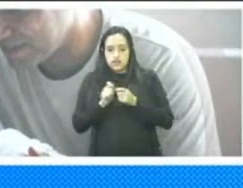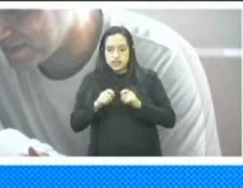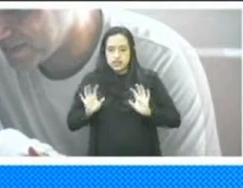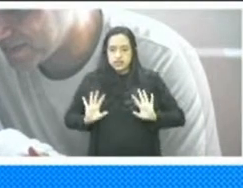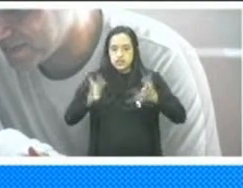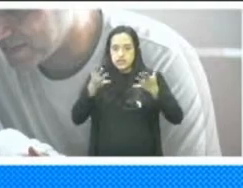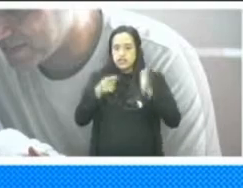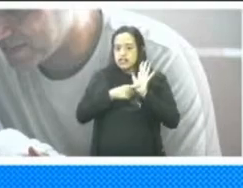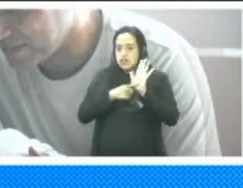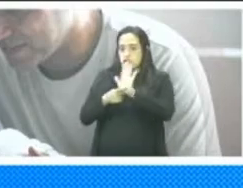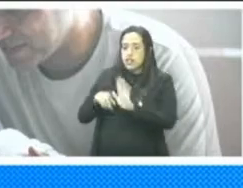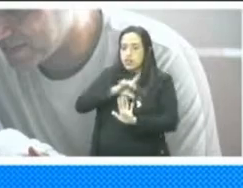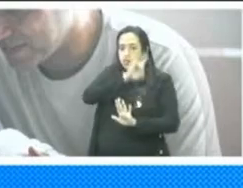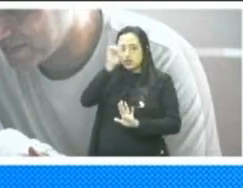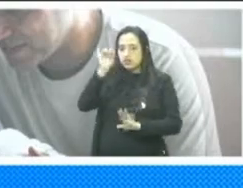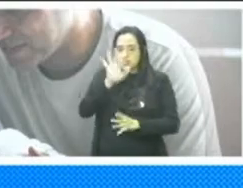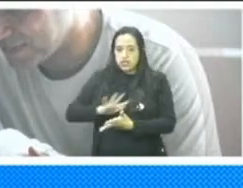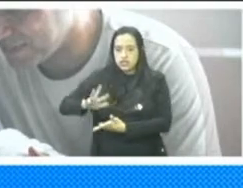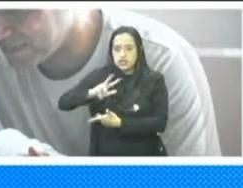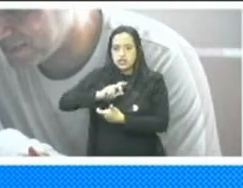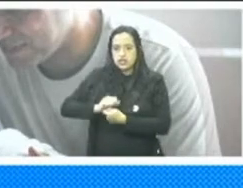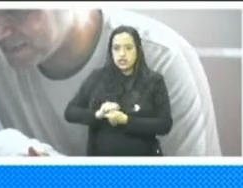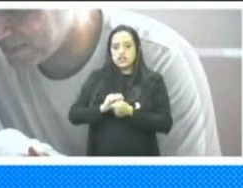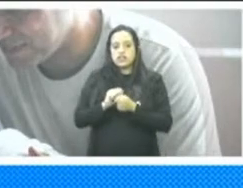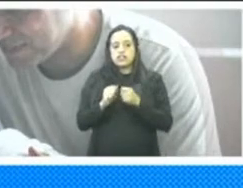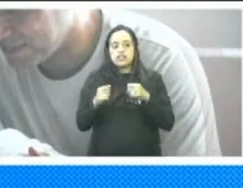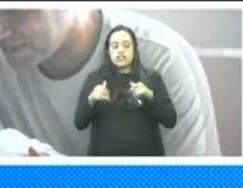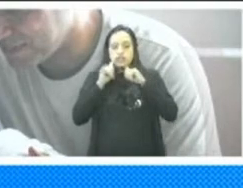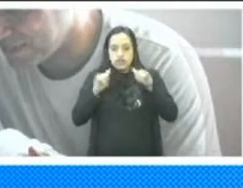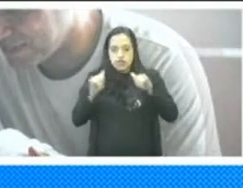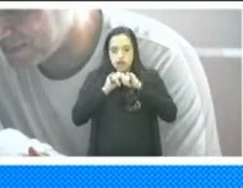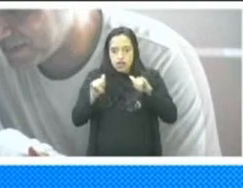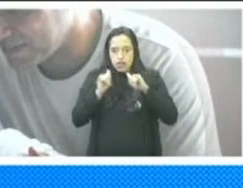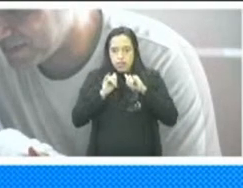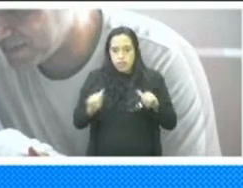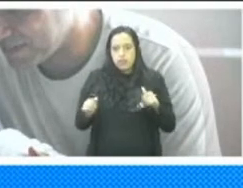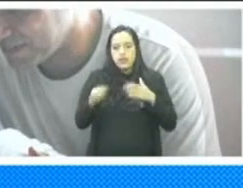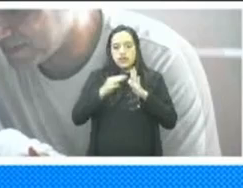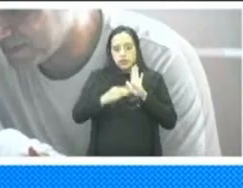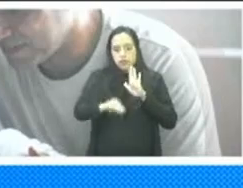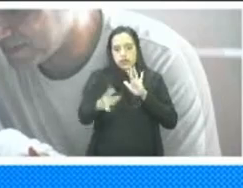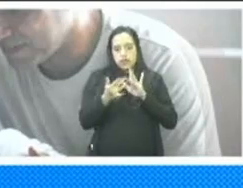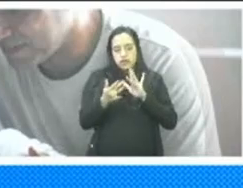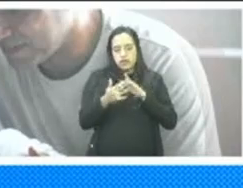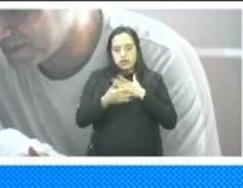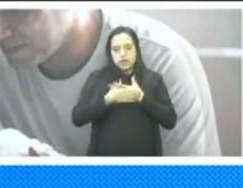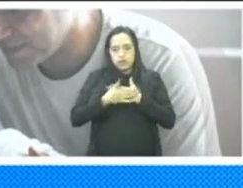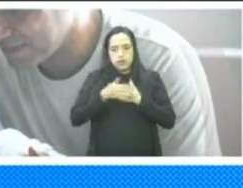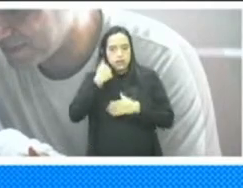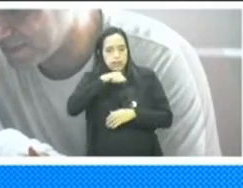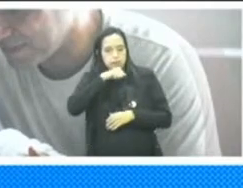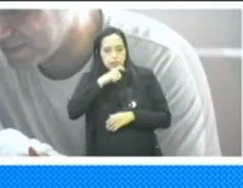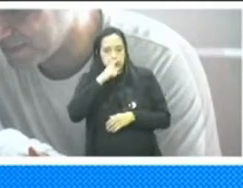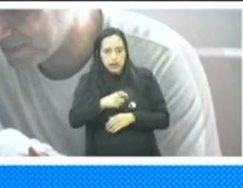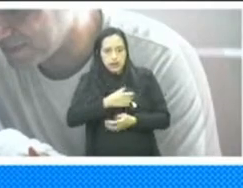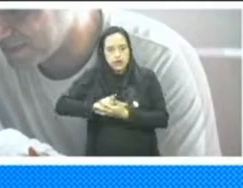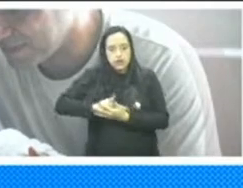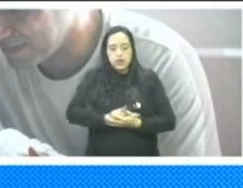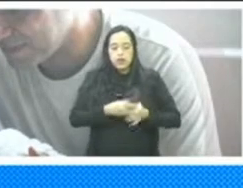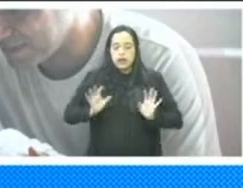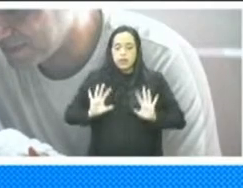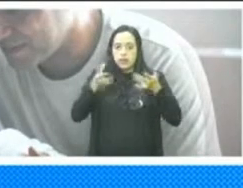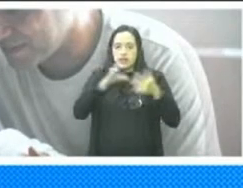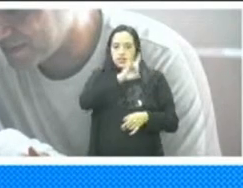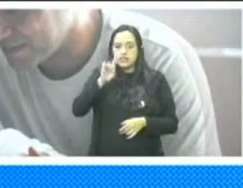em alusão ao Dia Internacional de Sensibilização do Método Canguru, é comemorado no dia 15 de maio. E